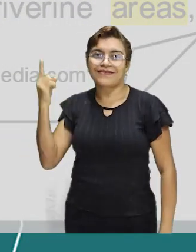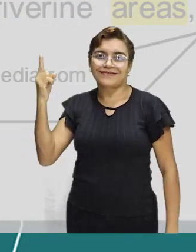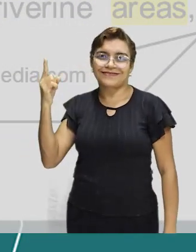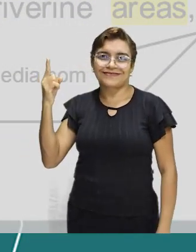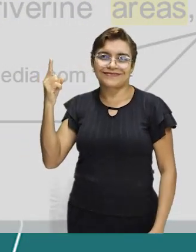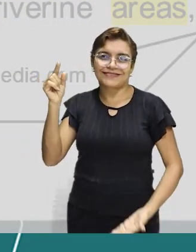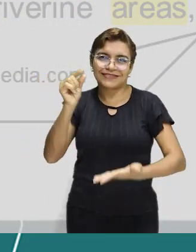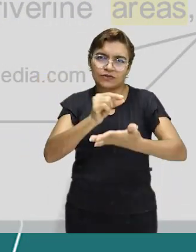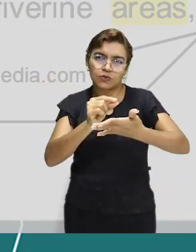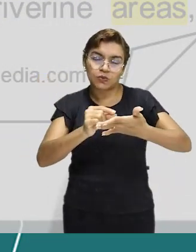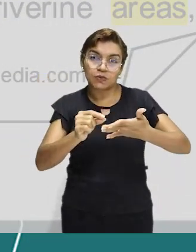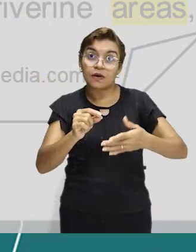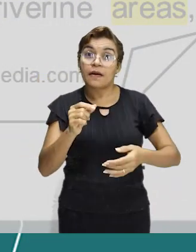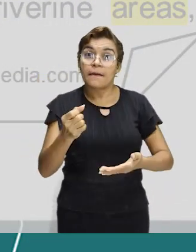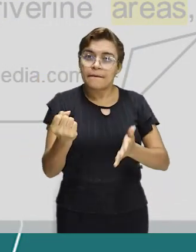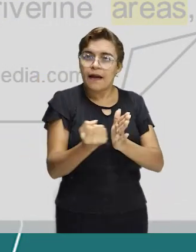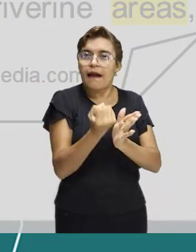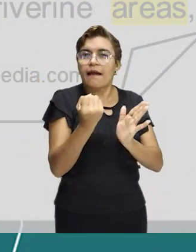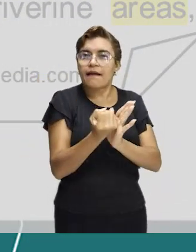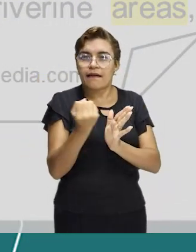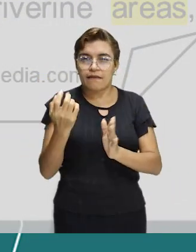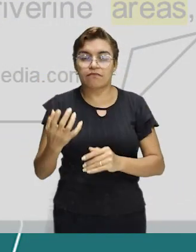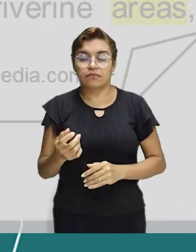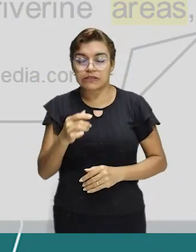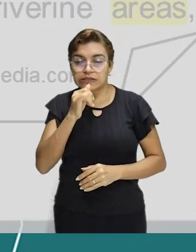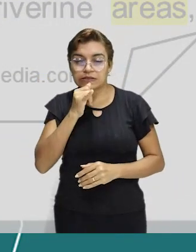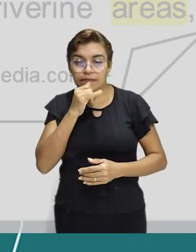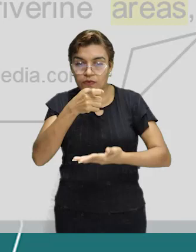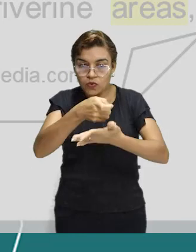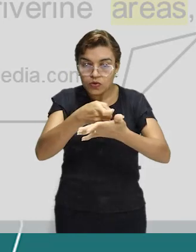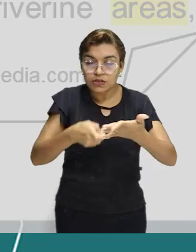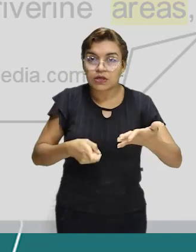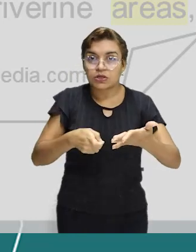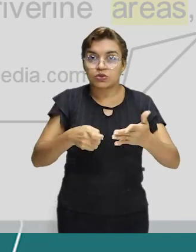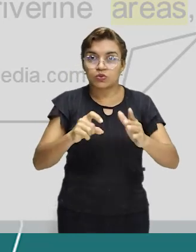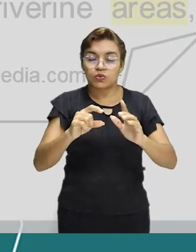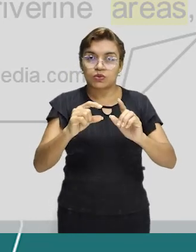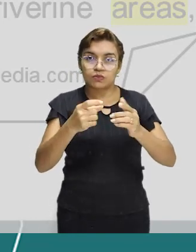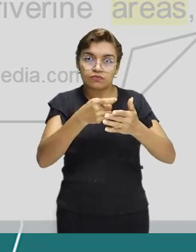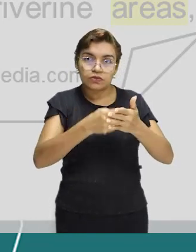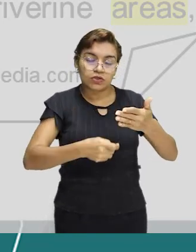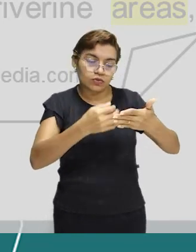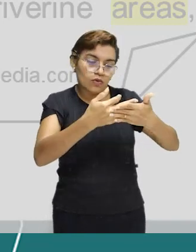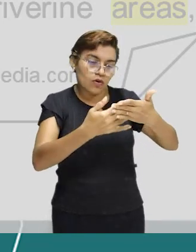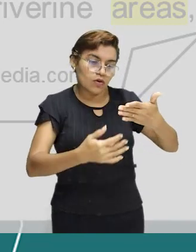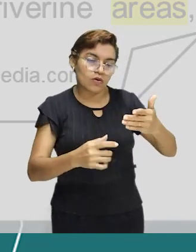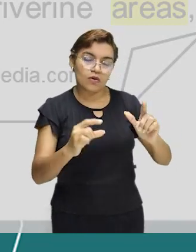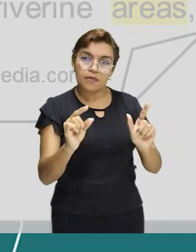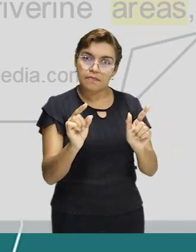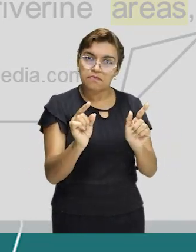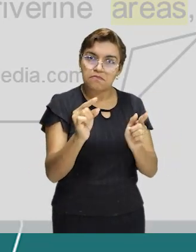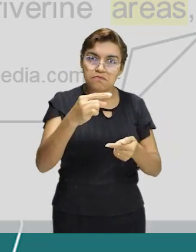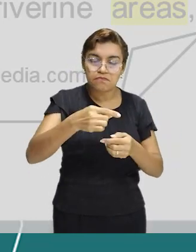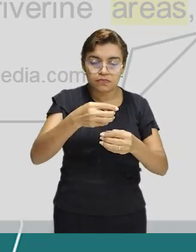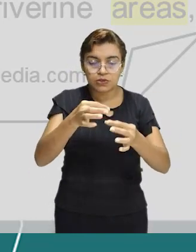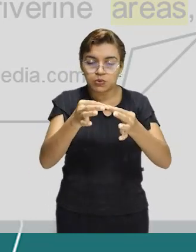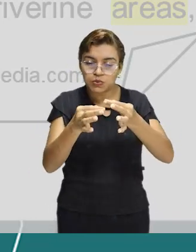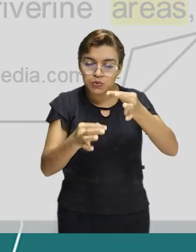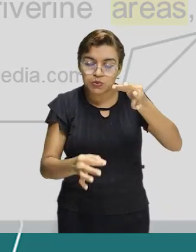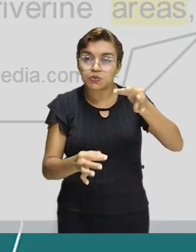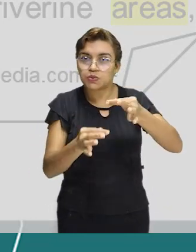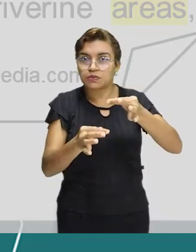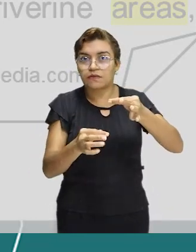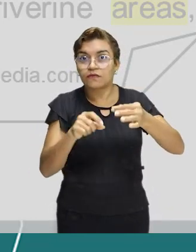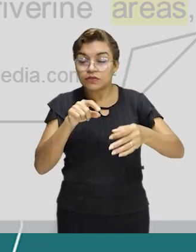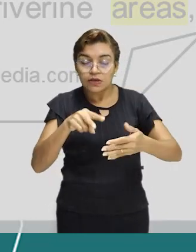ó. Perceba, então, que em um texto relativamente pequeno, você entende ele quase por